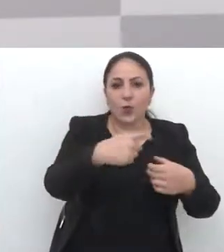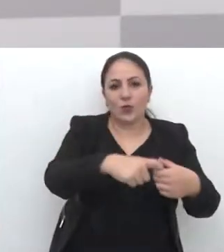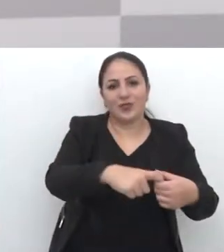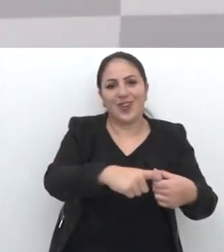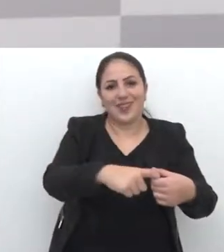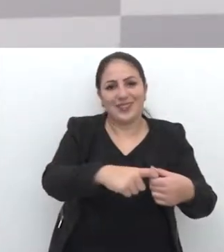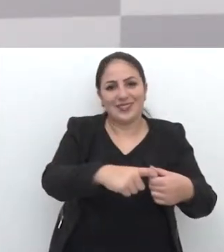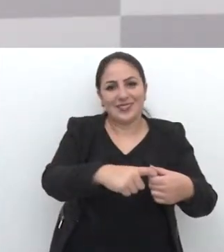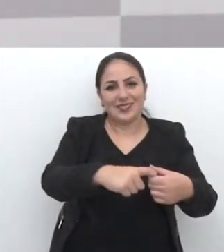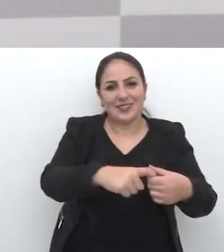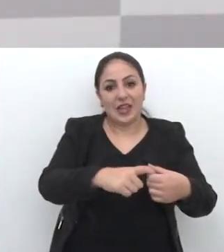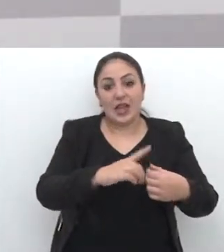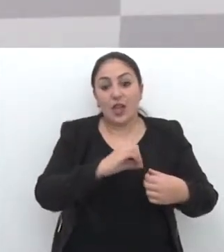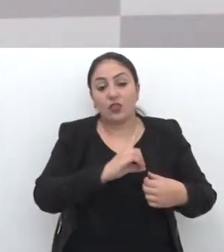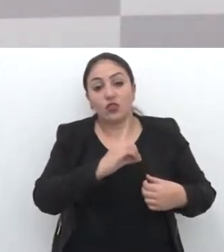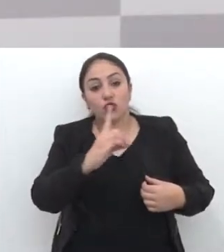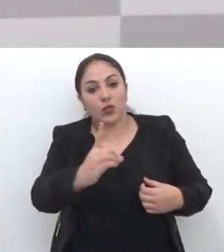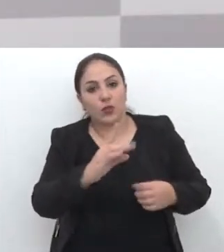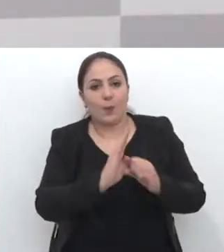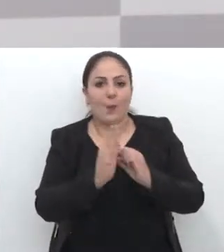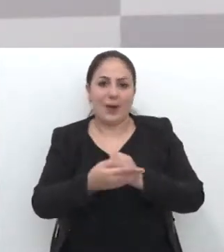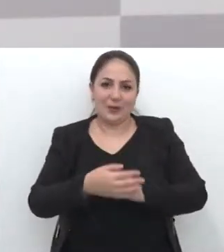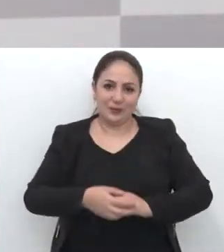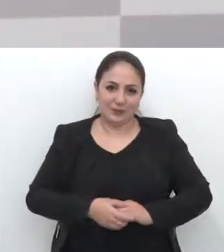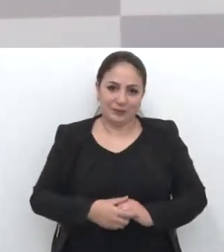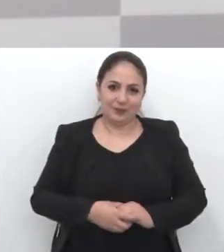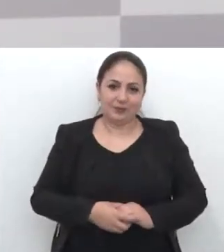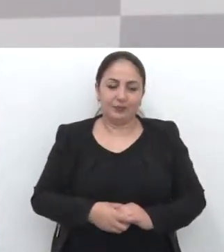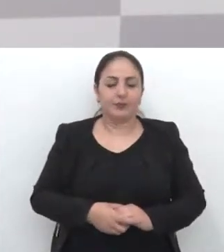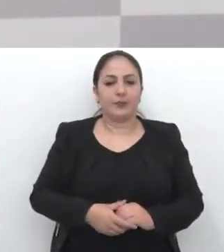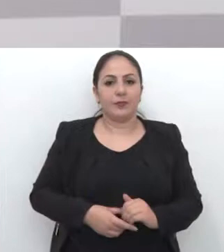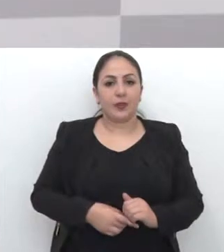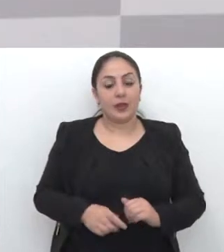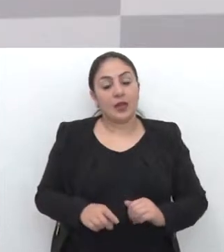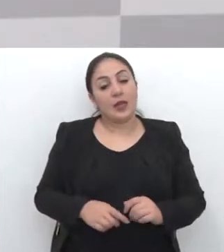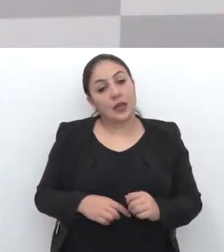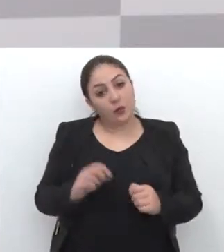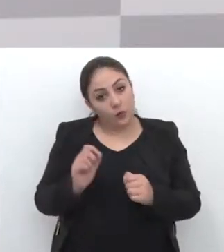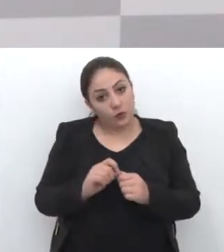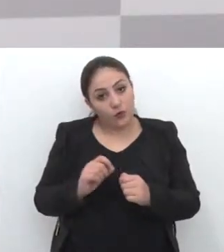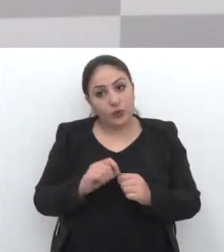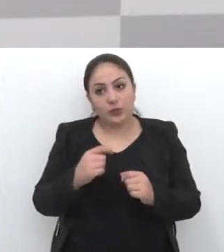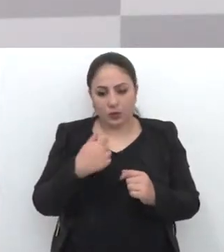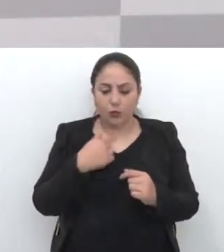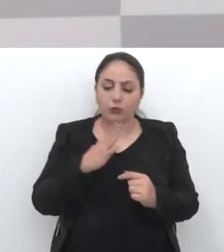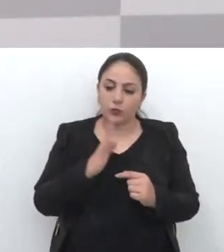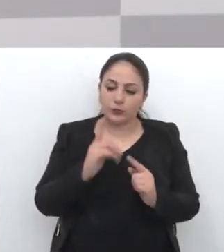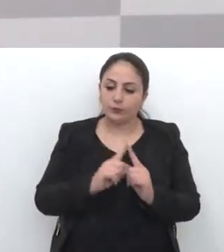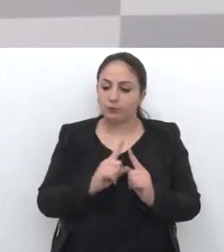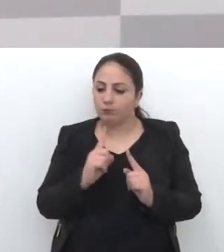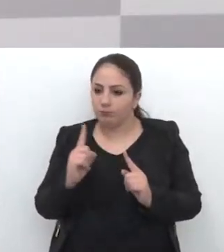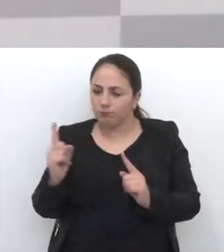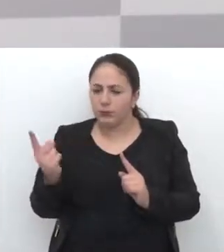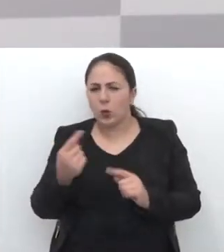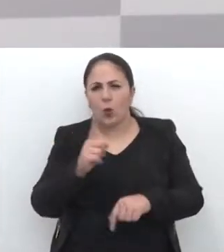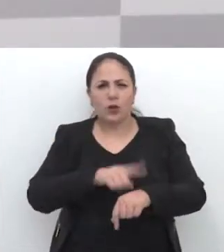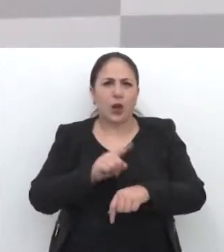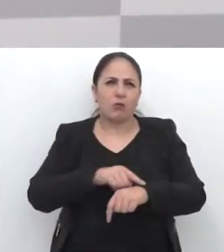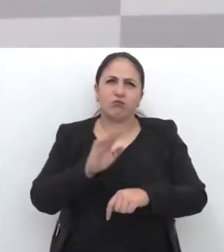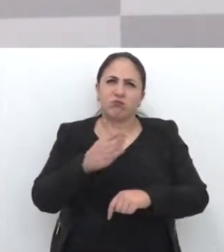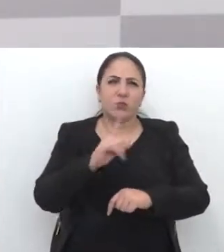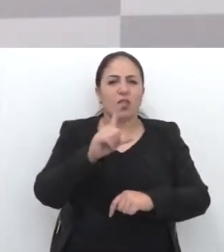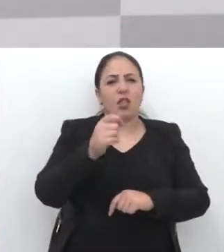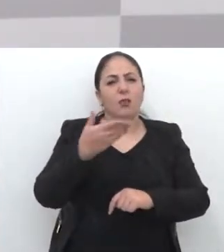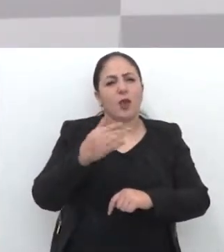fazer o contorno e retornar pela via da direita ao bairro. Então eu fiz o trajeto em loco, era um horário